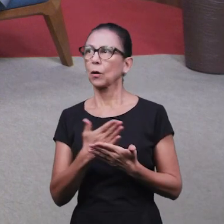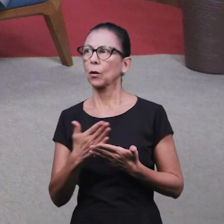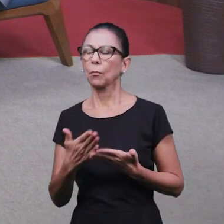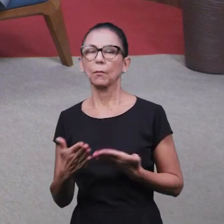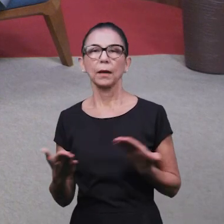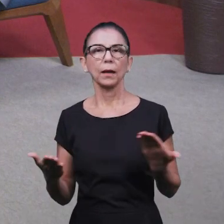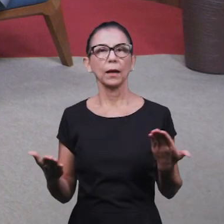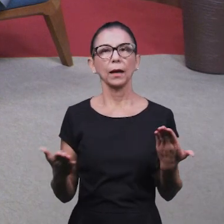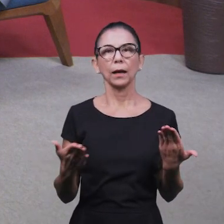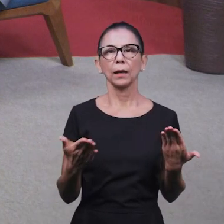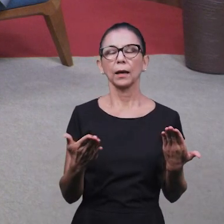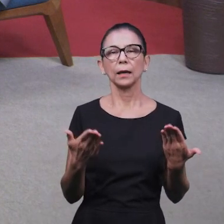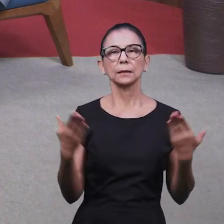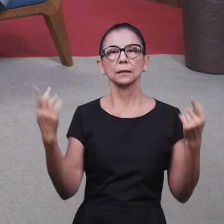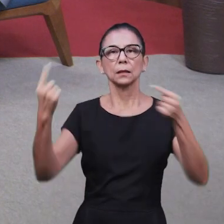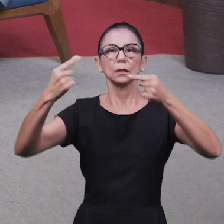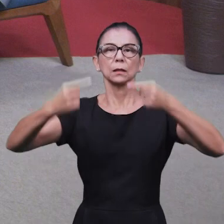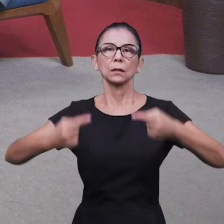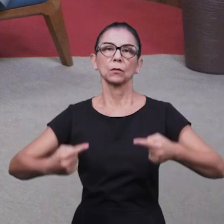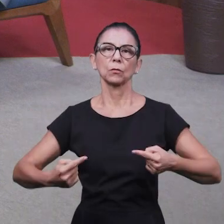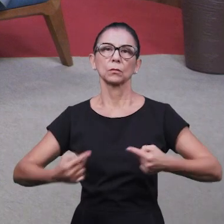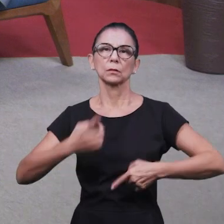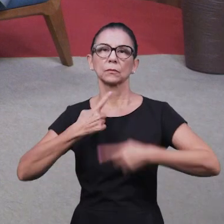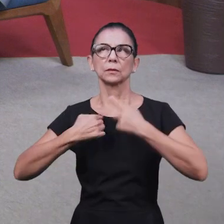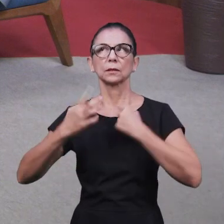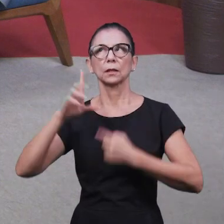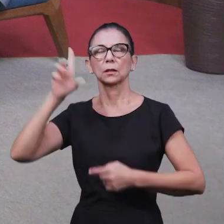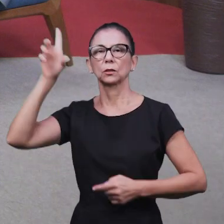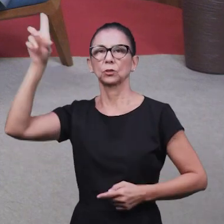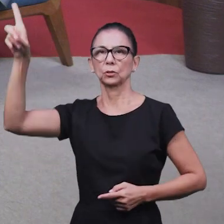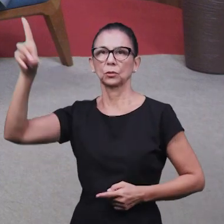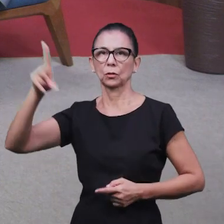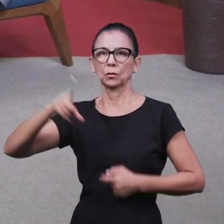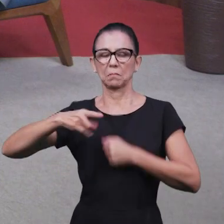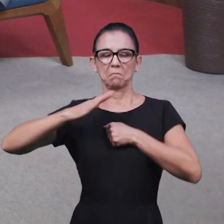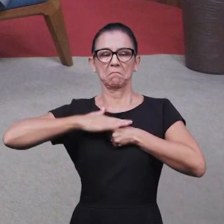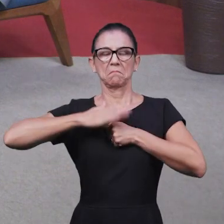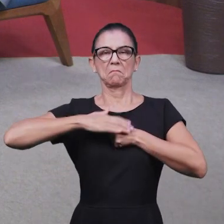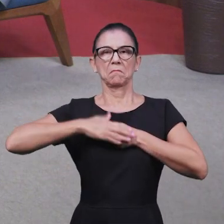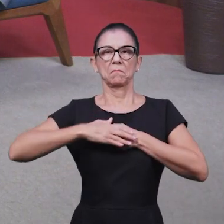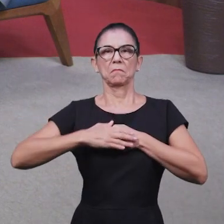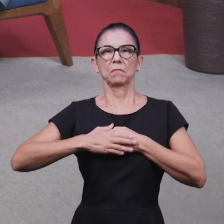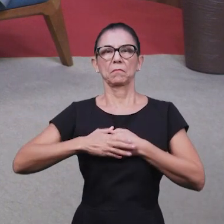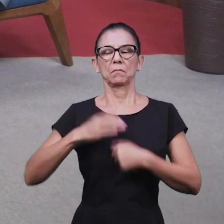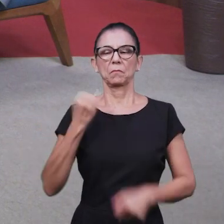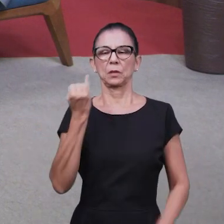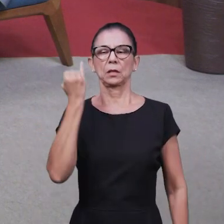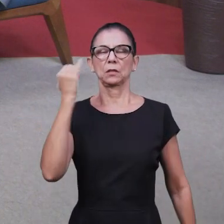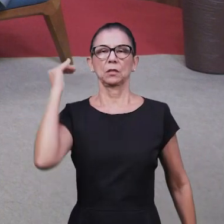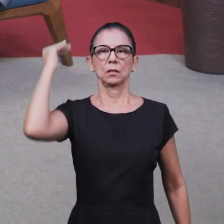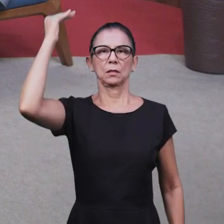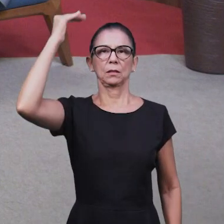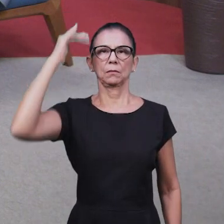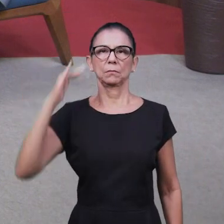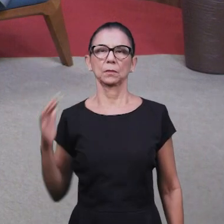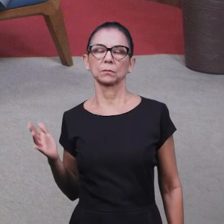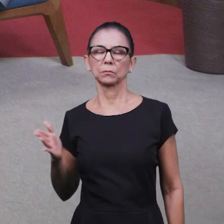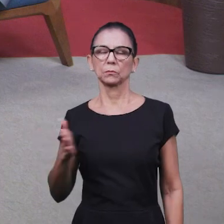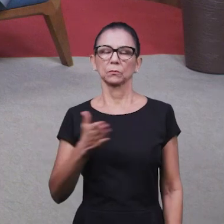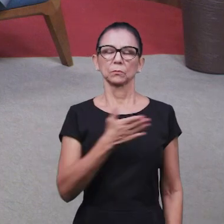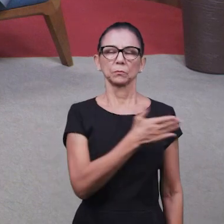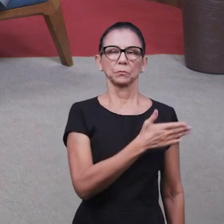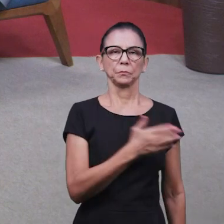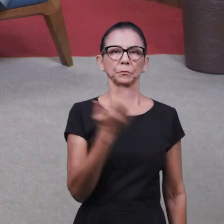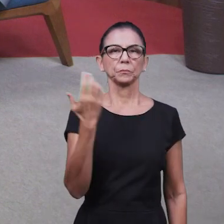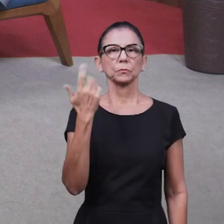começa a contrariar e se opor à vontade de Deus, fazendo a sua própria vontade. Muito bem. Eu vou ler um outro texto sobre um outro